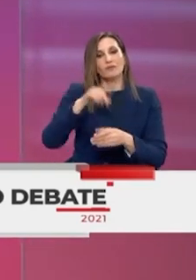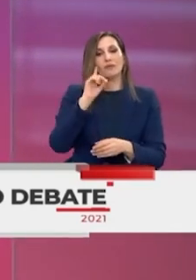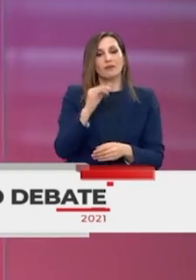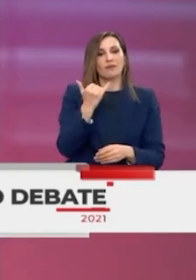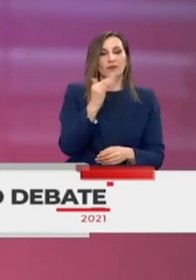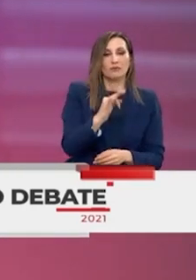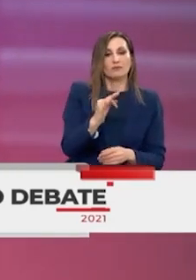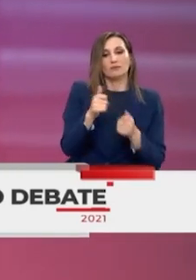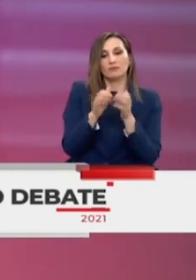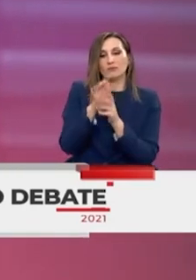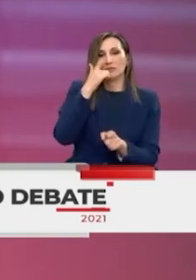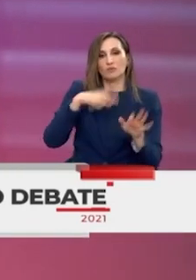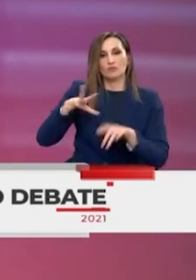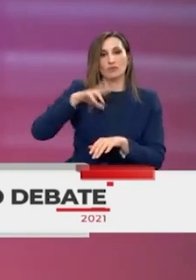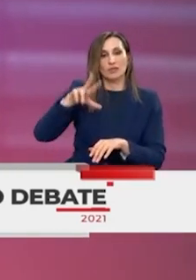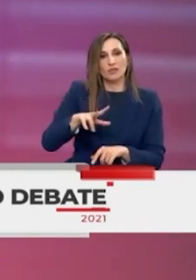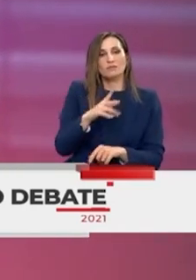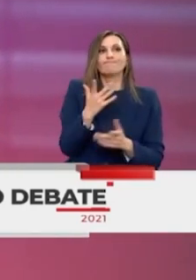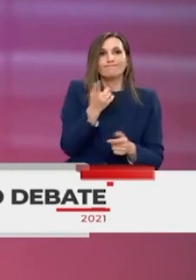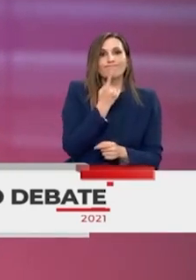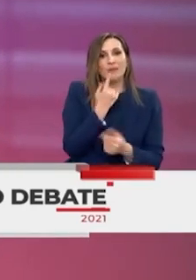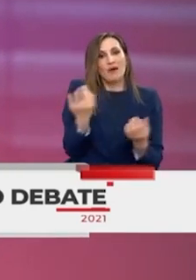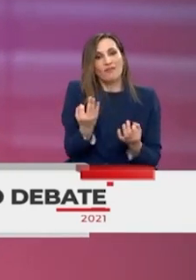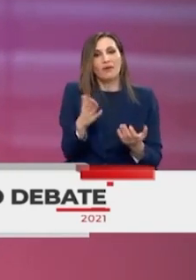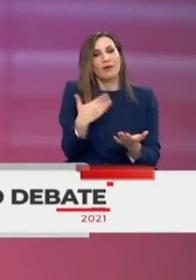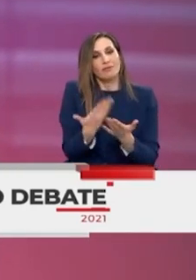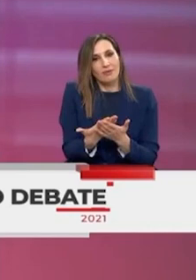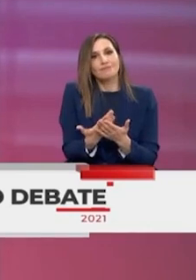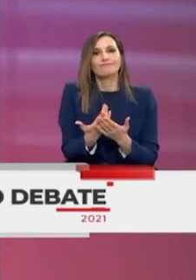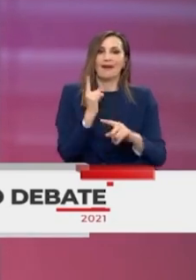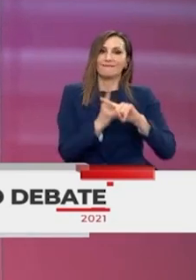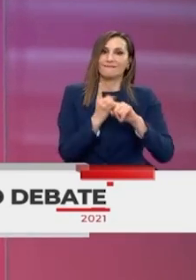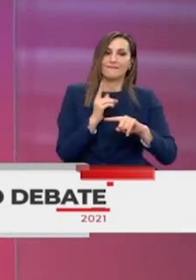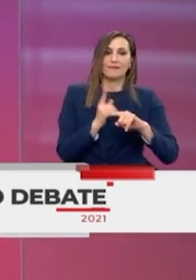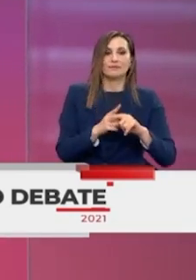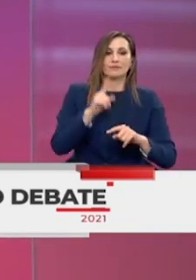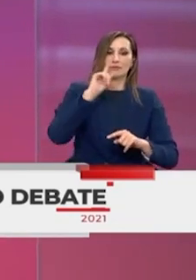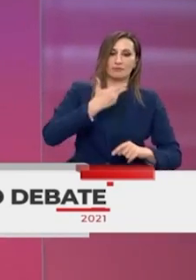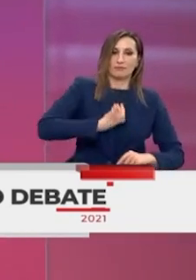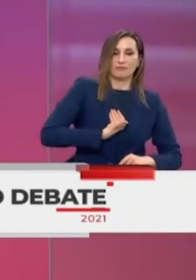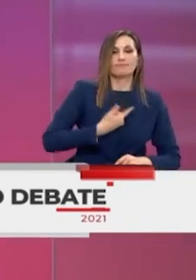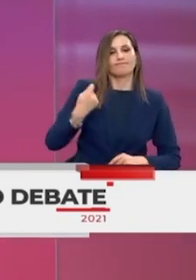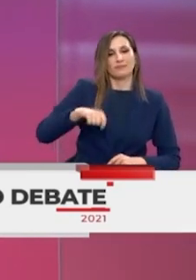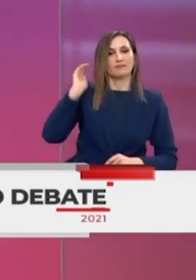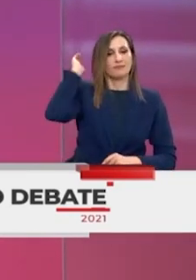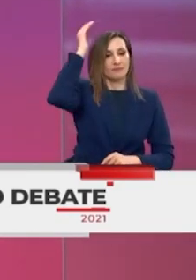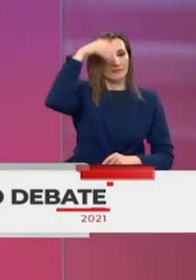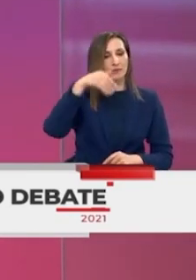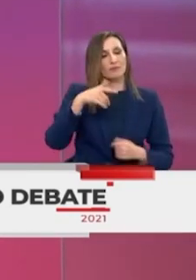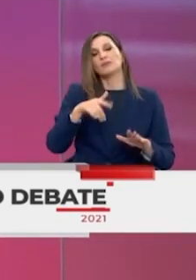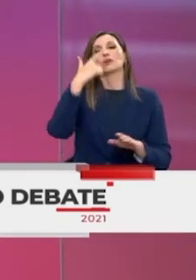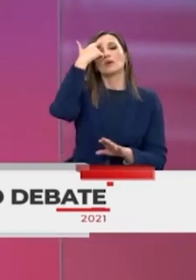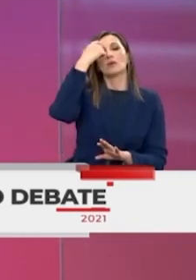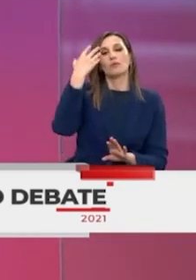24 e que os portugueses e portuguesas percebam que fará toda a diferença ter esta mulher na Presidência da República. Mas